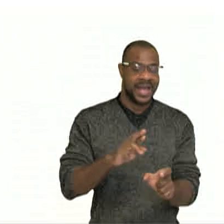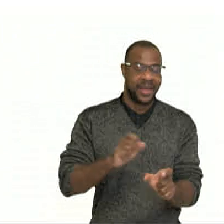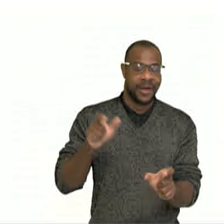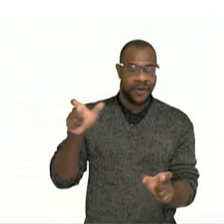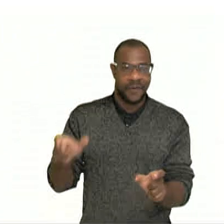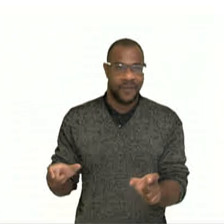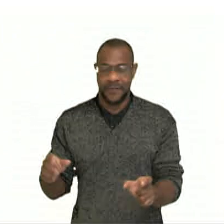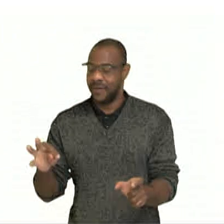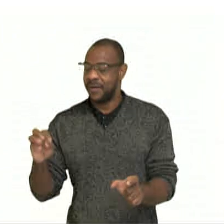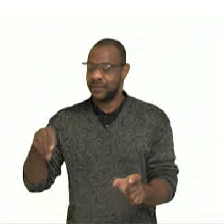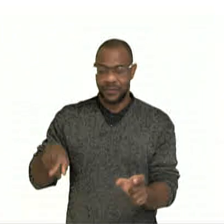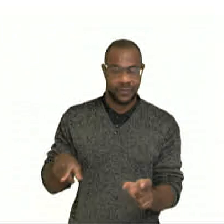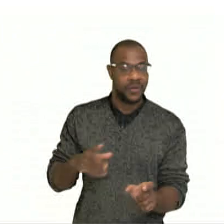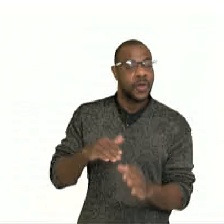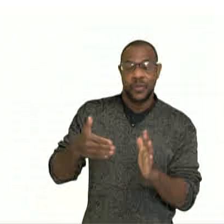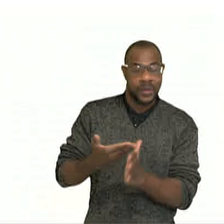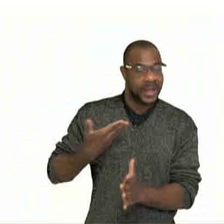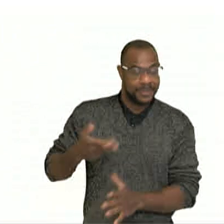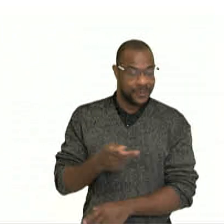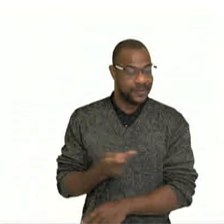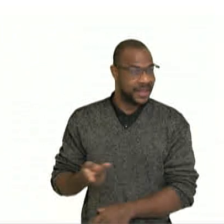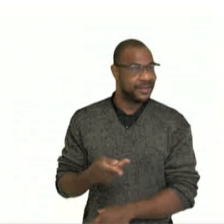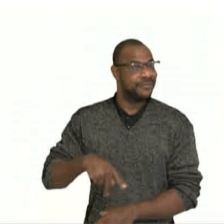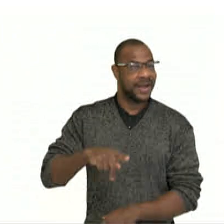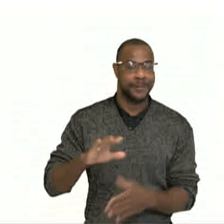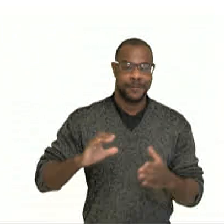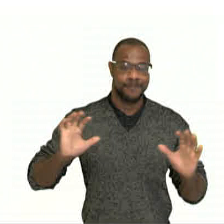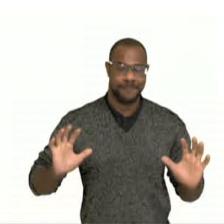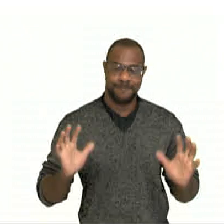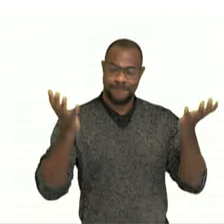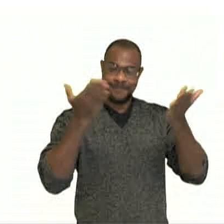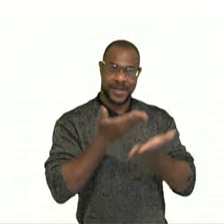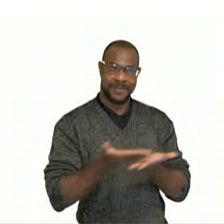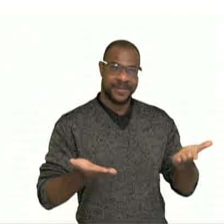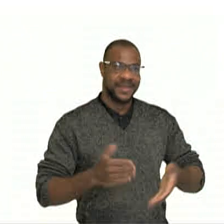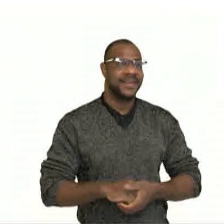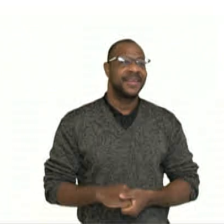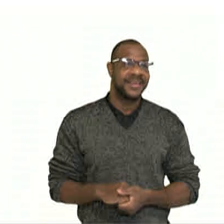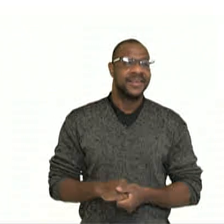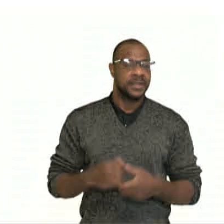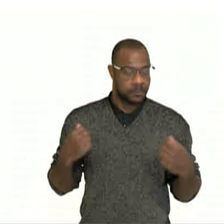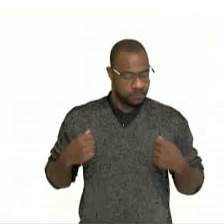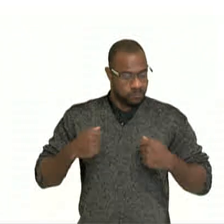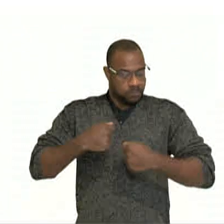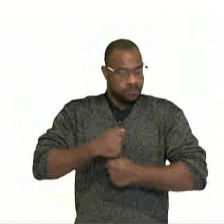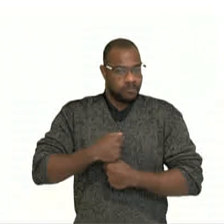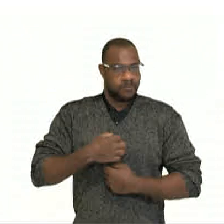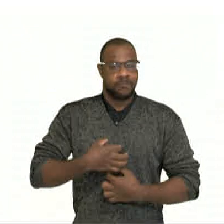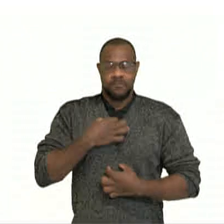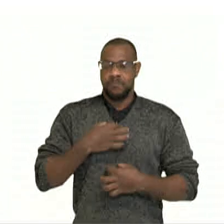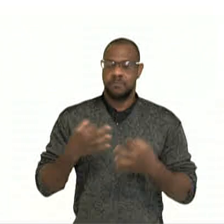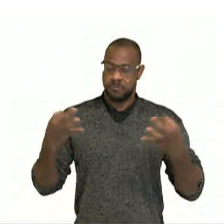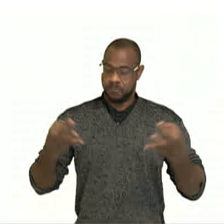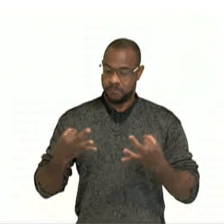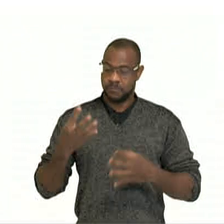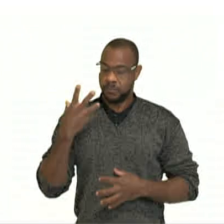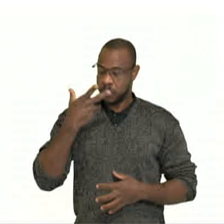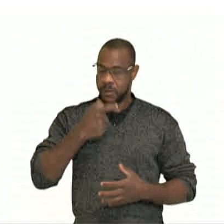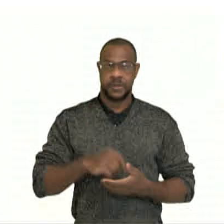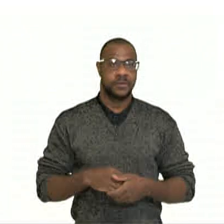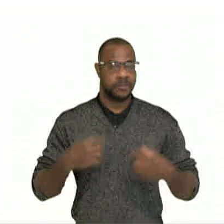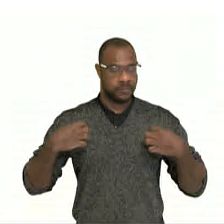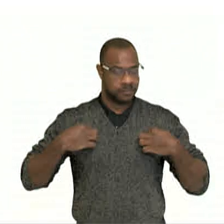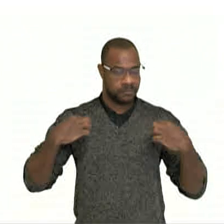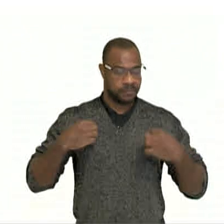deles irão à festa de casamento. O vestido dela será branco e o terno dele será muito elegante.